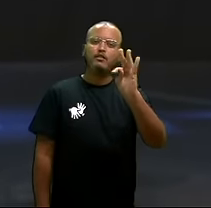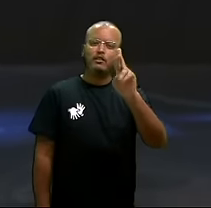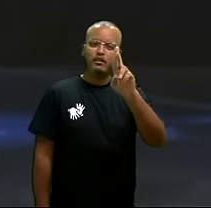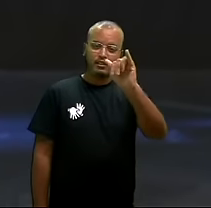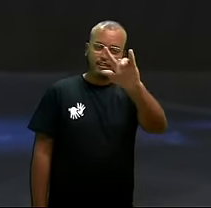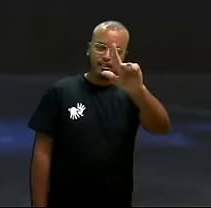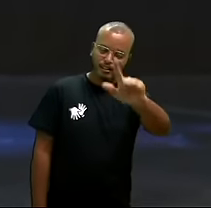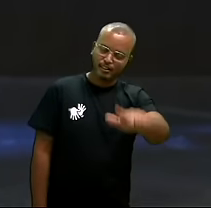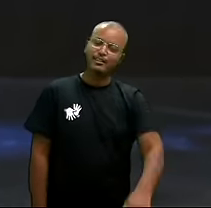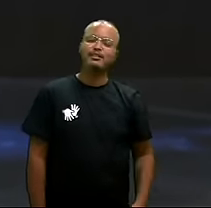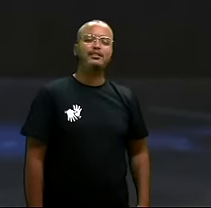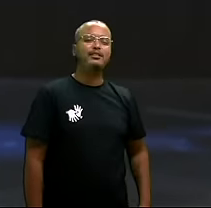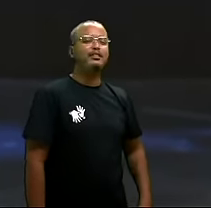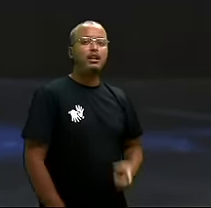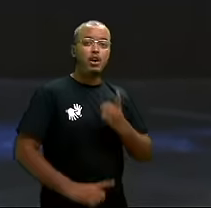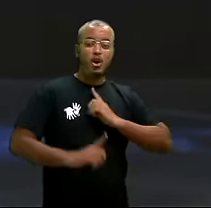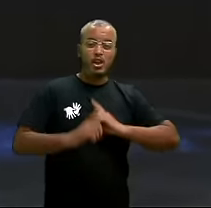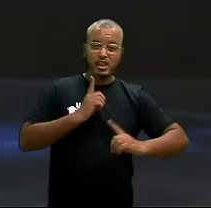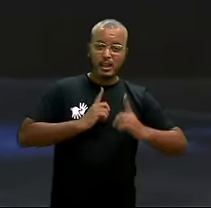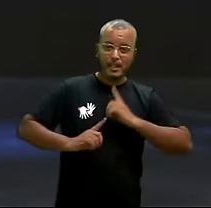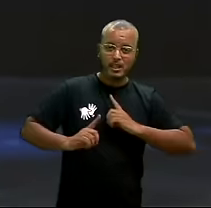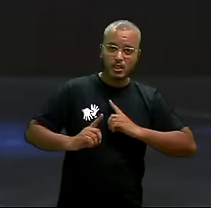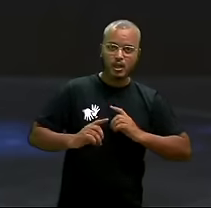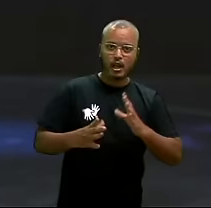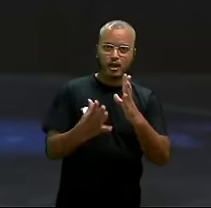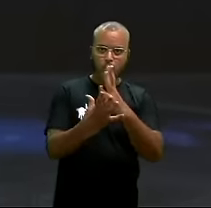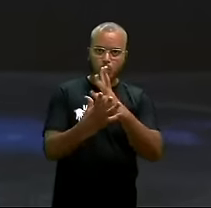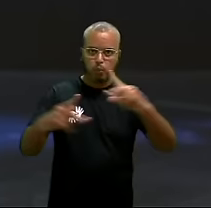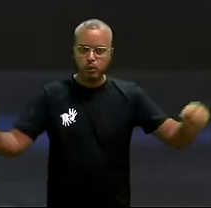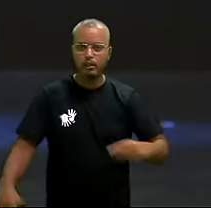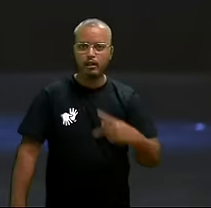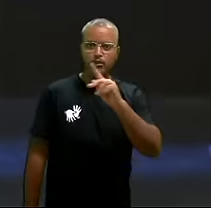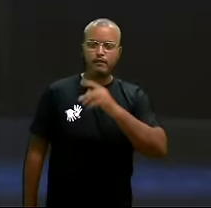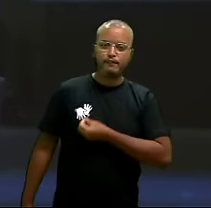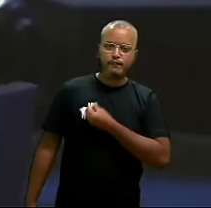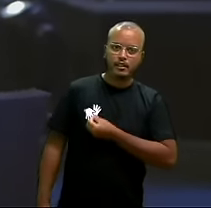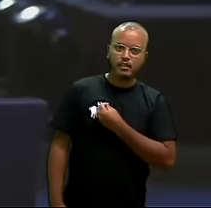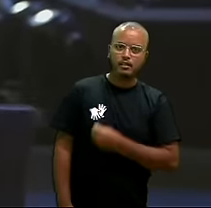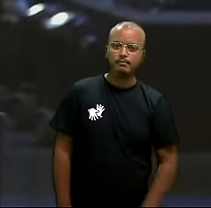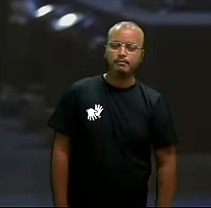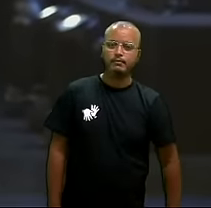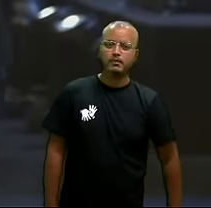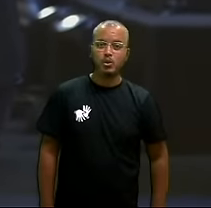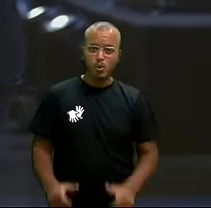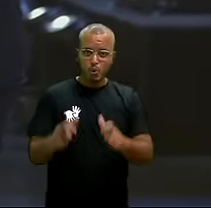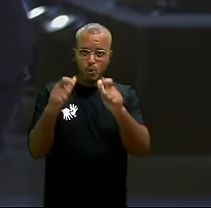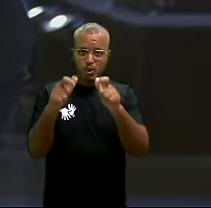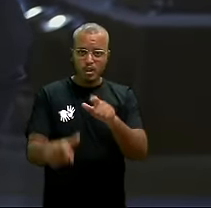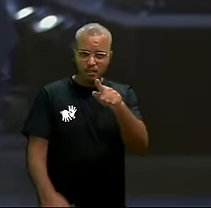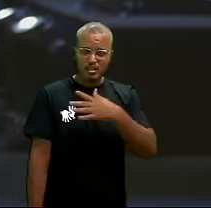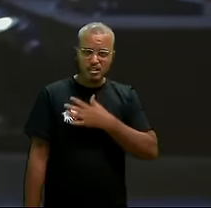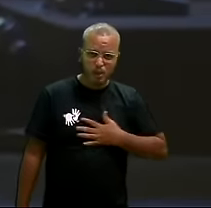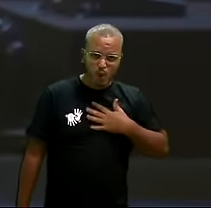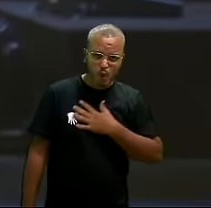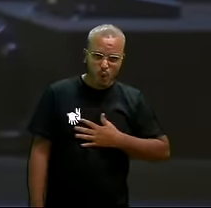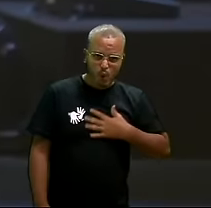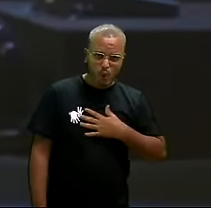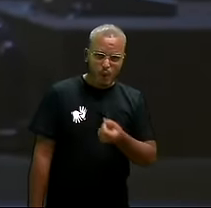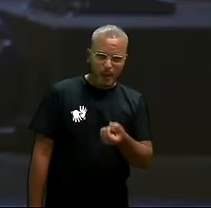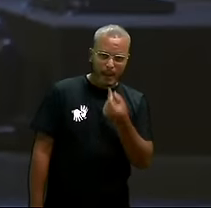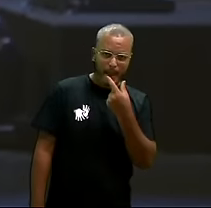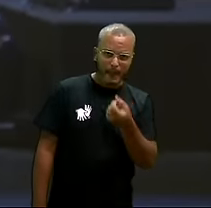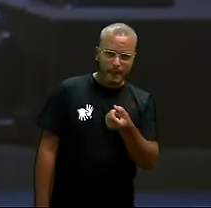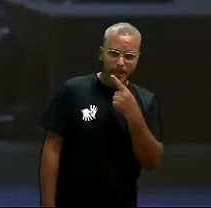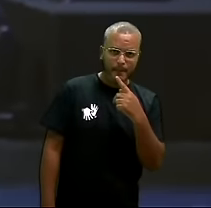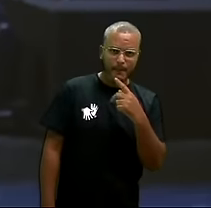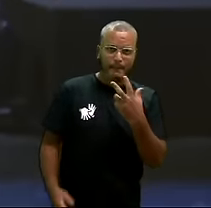Deus vai te tirar dessa depressão hoje em nome de Jesus. Esse lugar que você gostou de ficar, esse remédio que você transformou